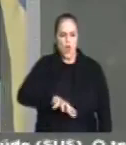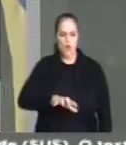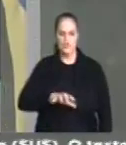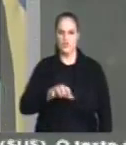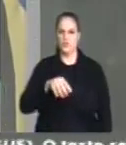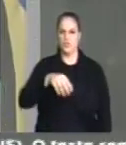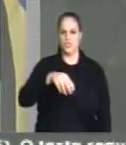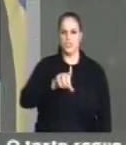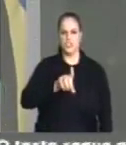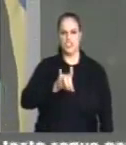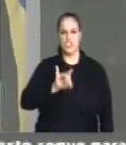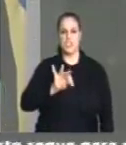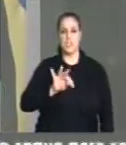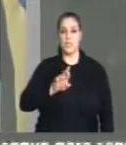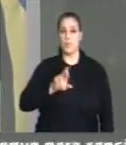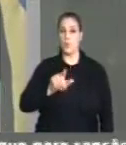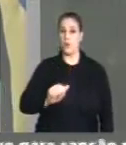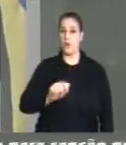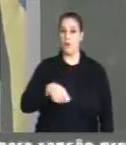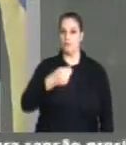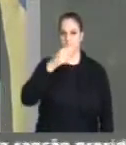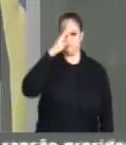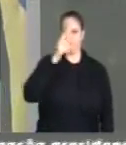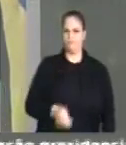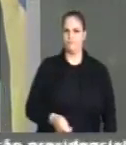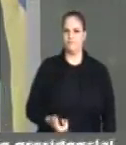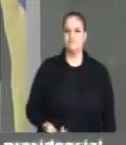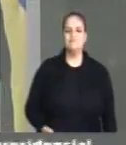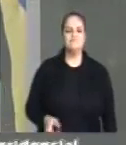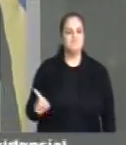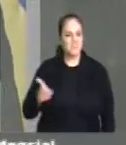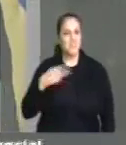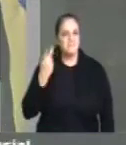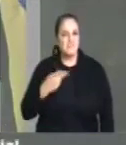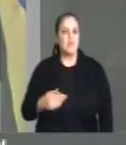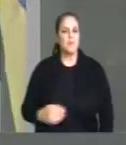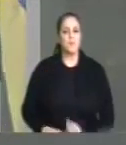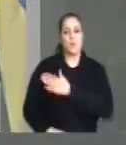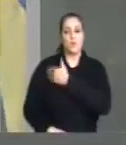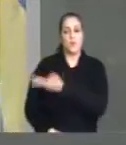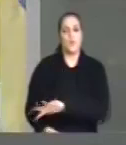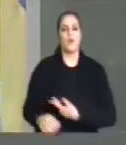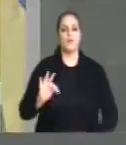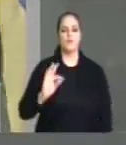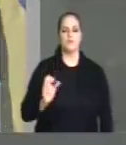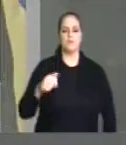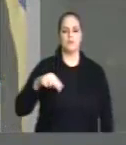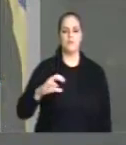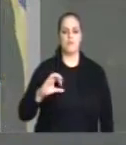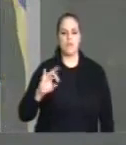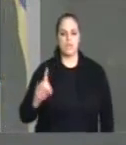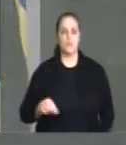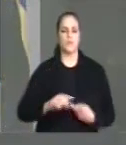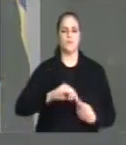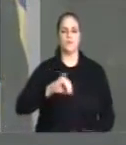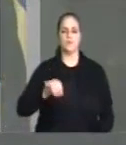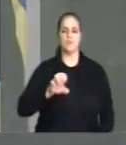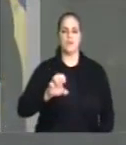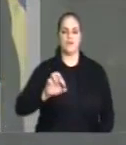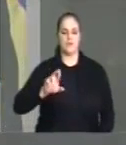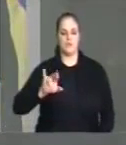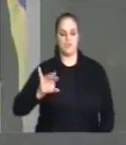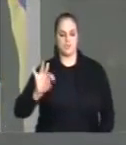ditadura, declarava Dr. Ulisses Guimarães. Ao lado de Tancredo Neves, José Richa, Franco